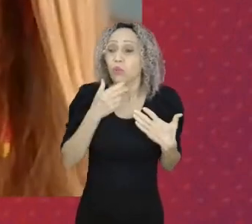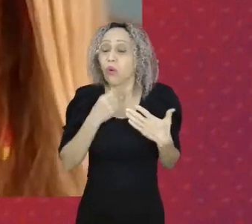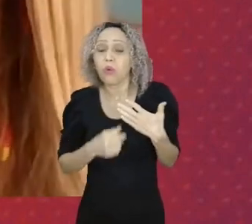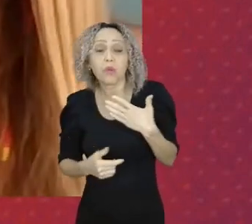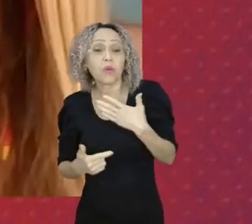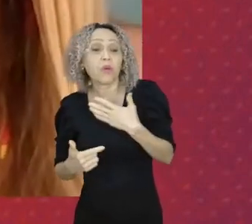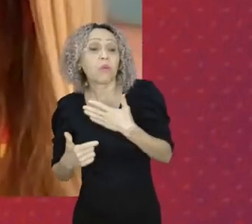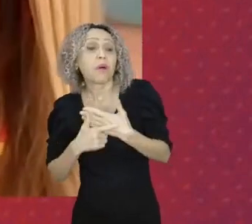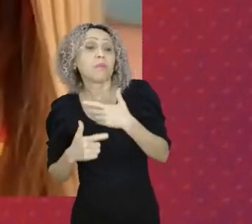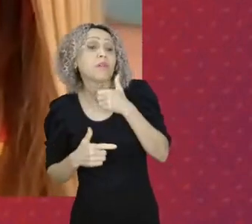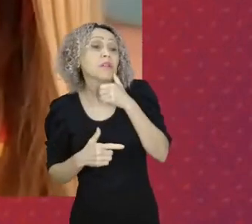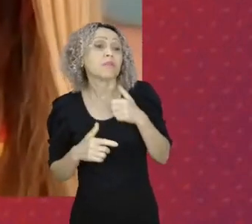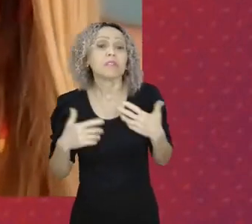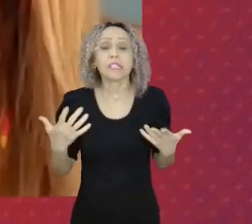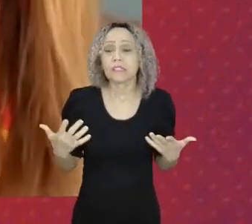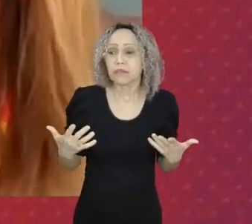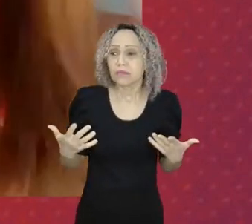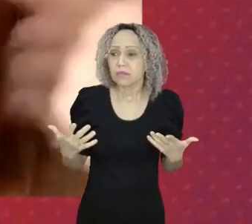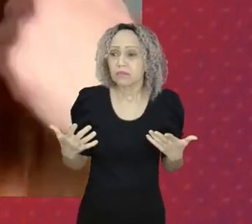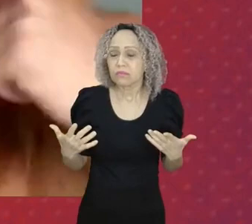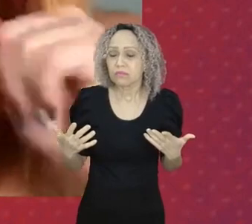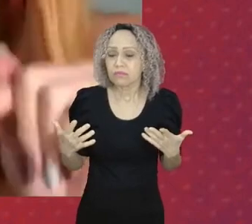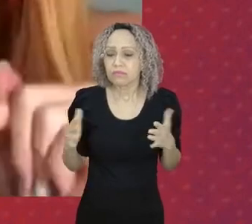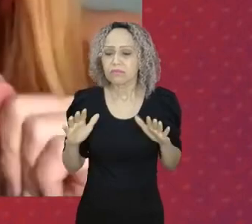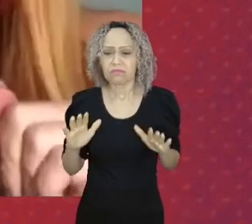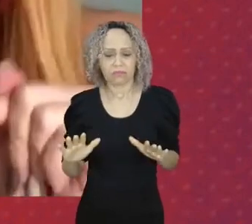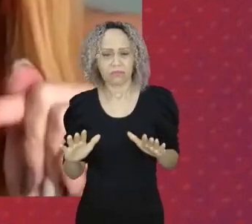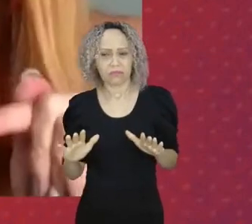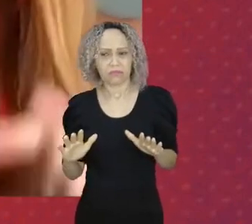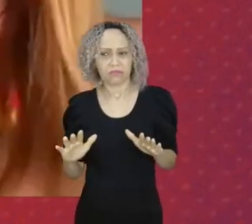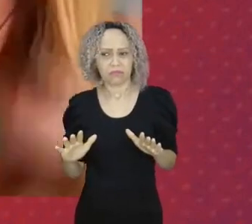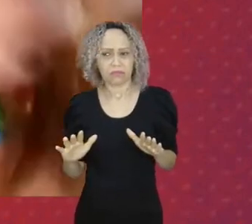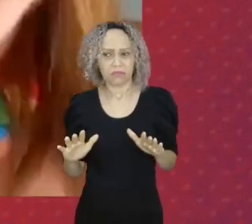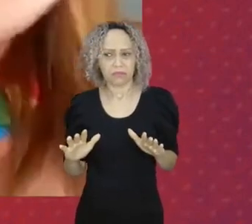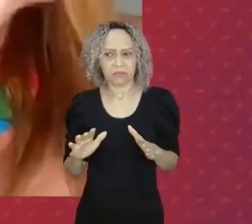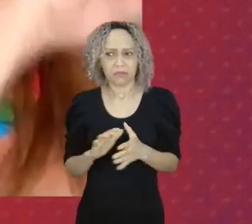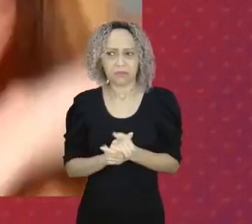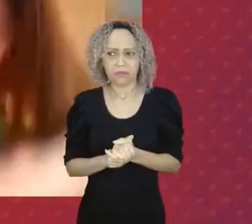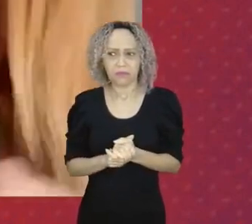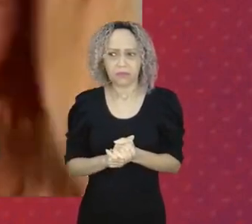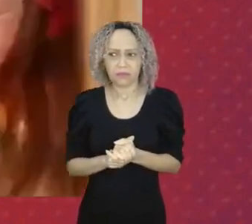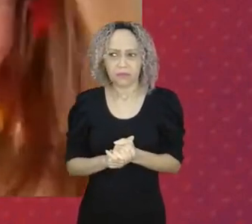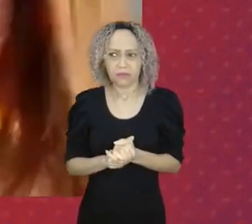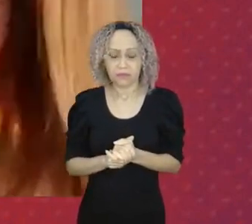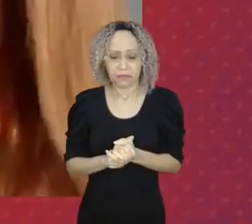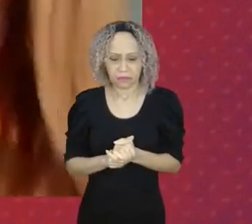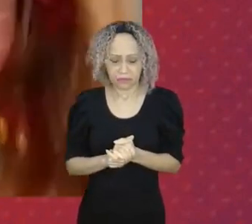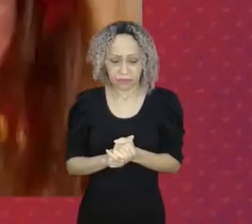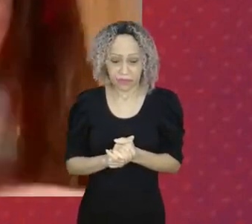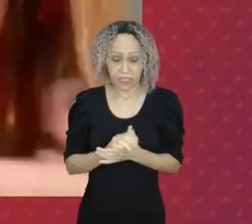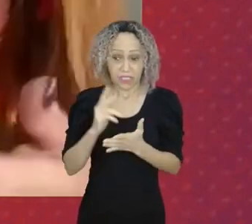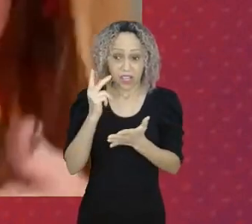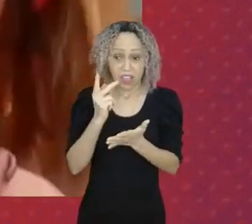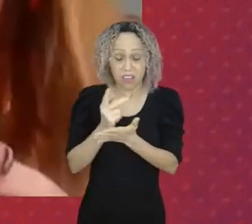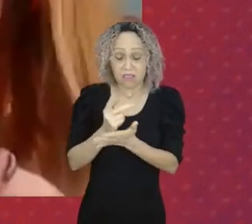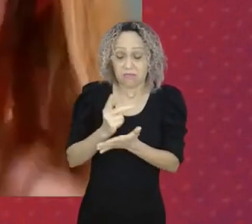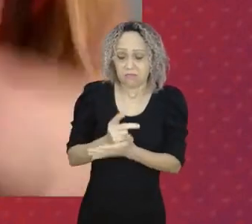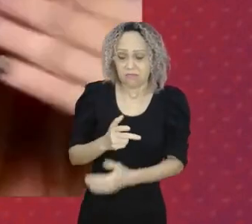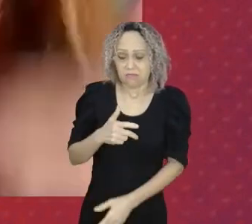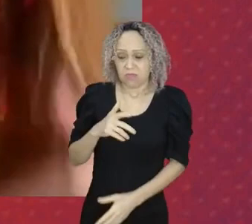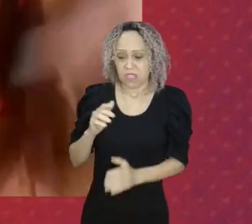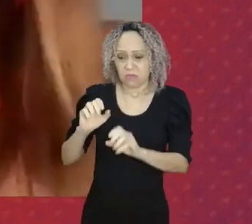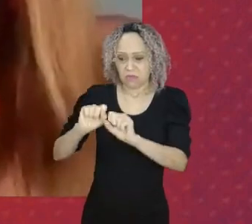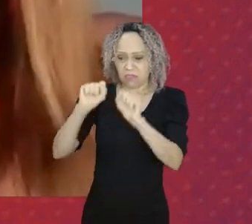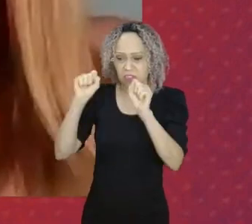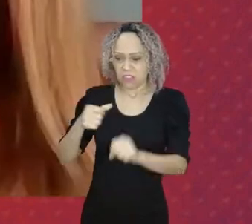em xeque tudo isso. Né? E o que nos unifica no processo? É que foi esse mesmo tal de patriarcado que disse